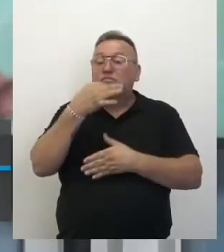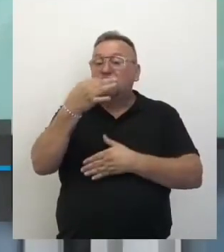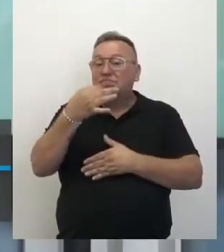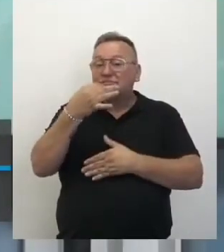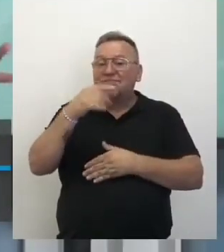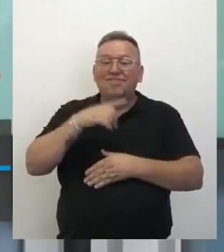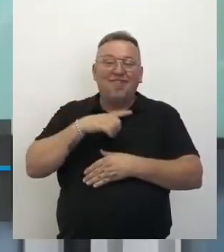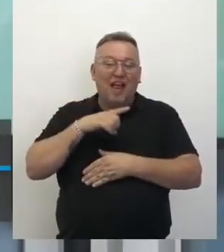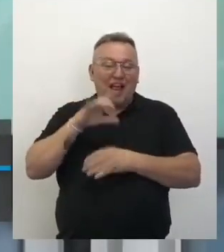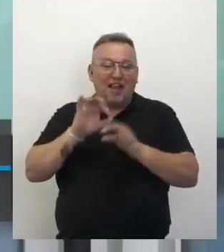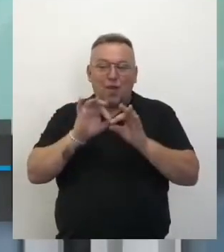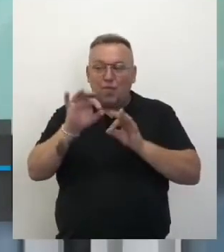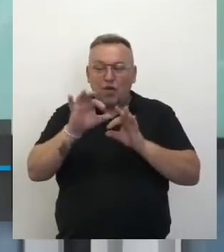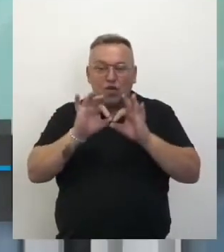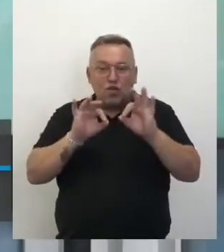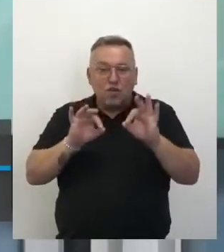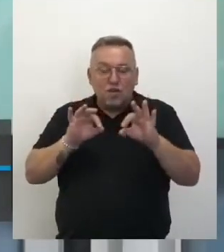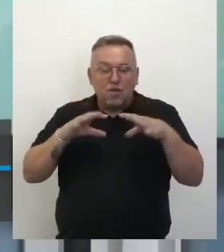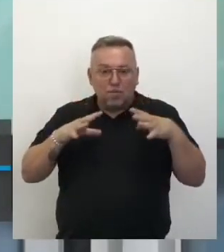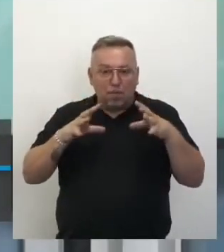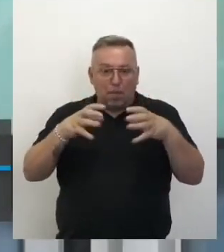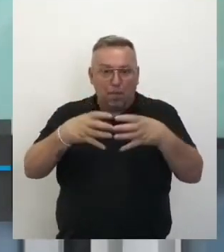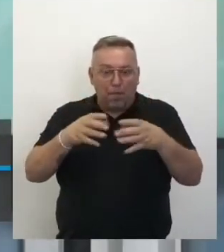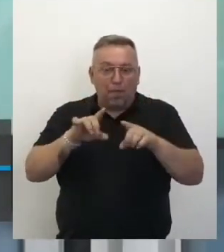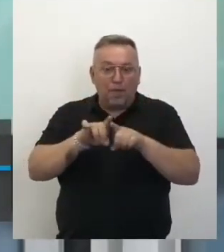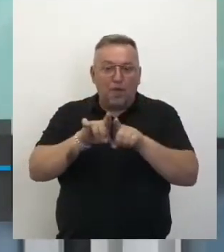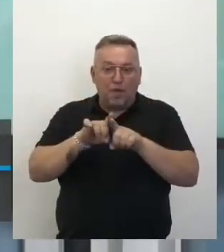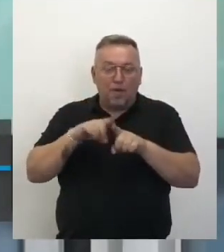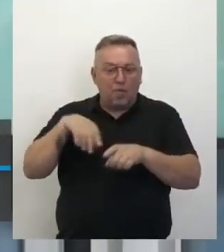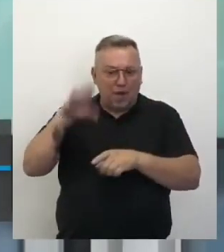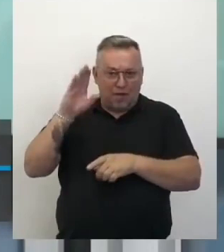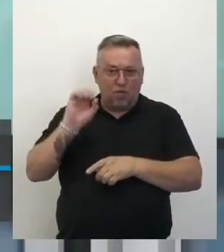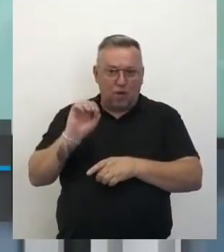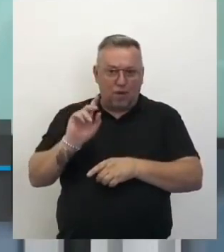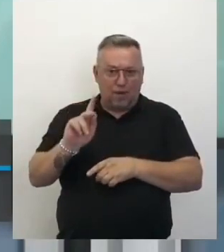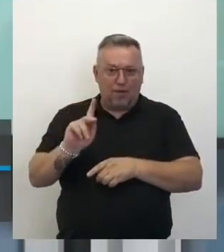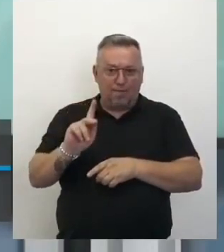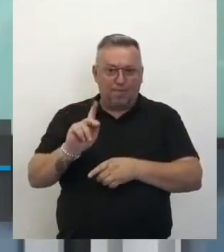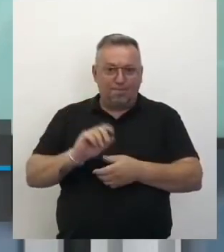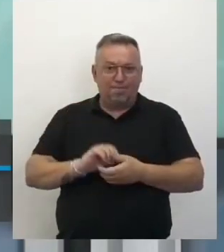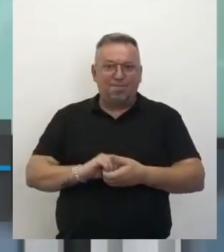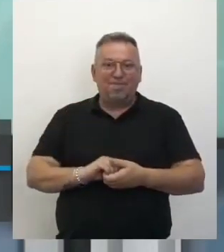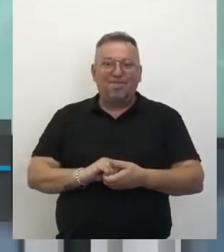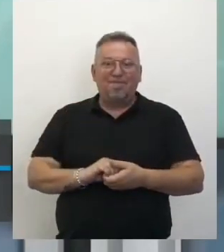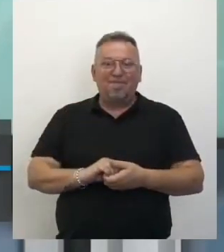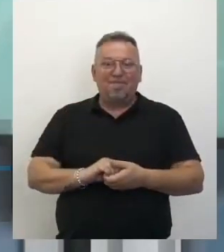tem essa medida de massa aí de uma tonelada ou mais, beleza?